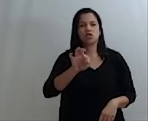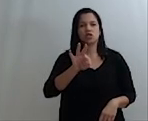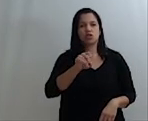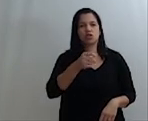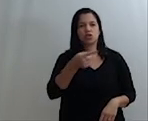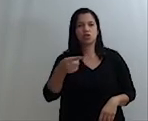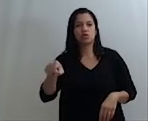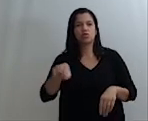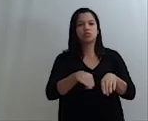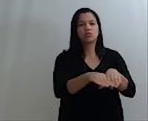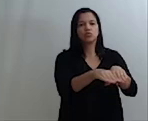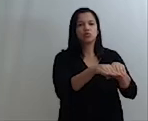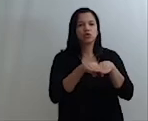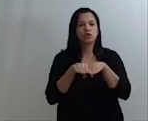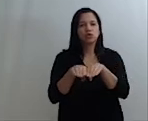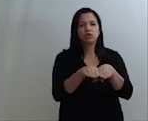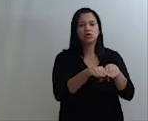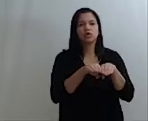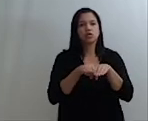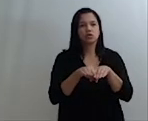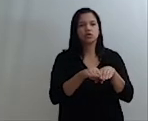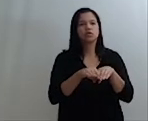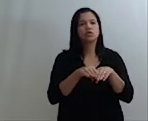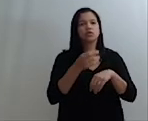nos termos do voto do ilustre